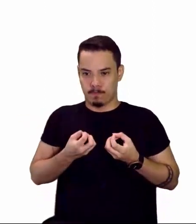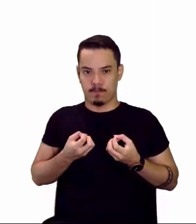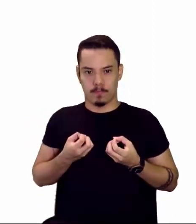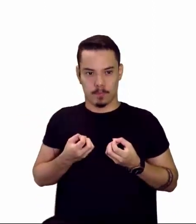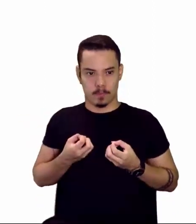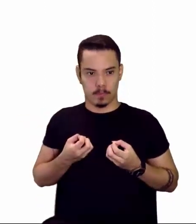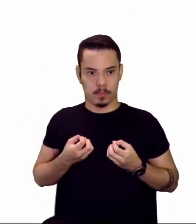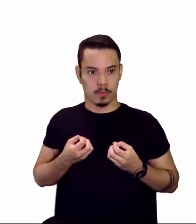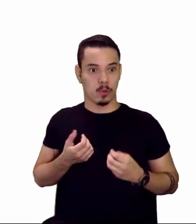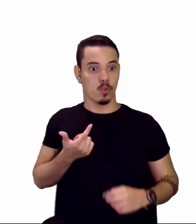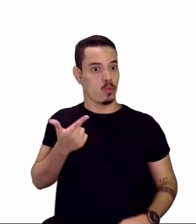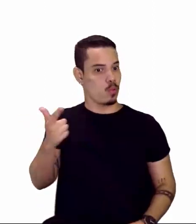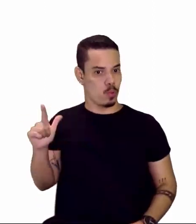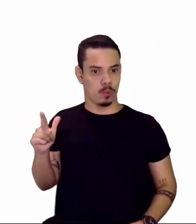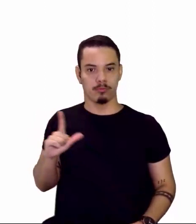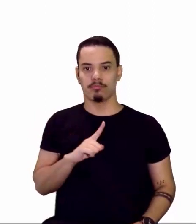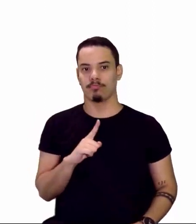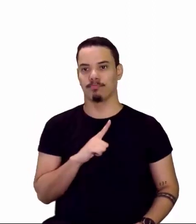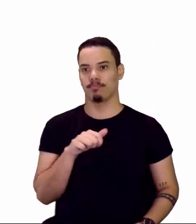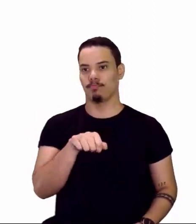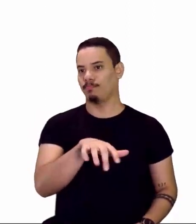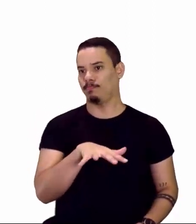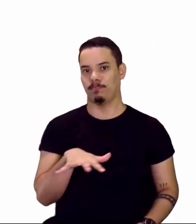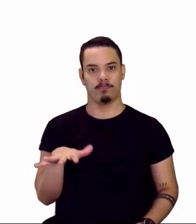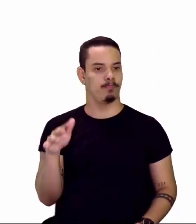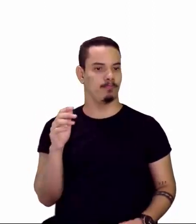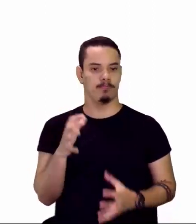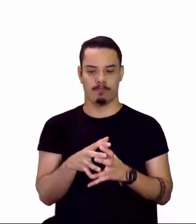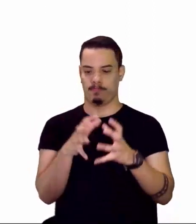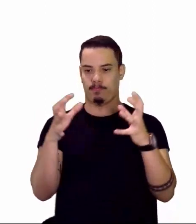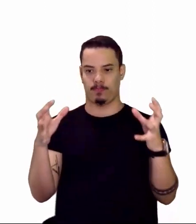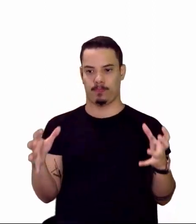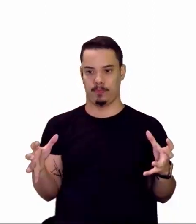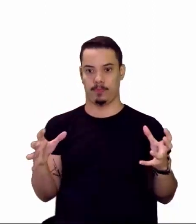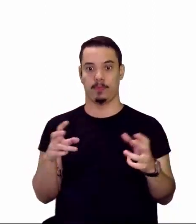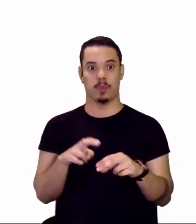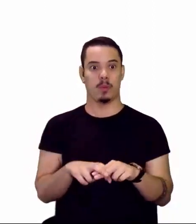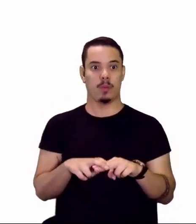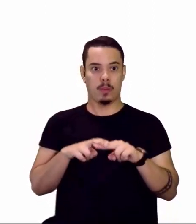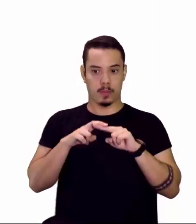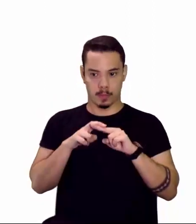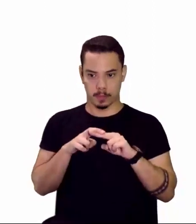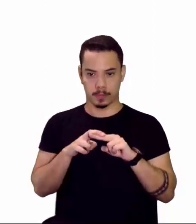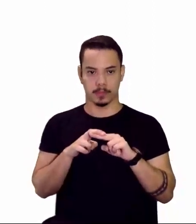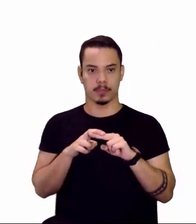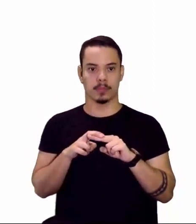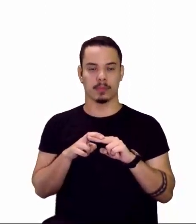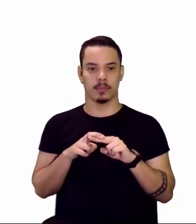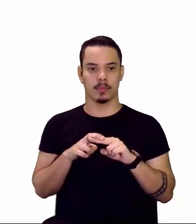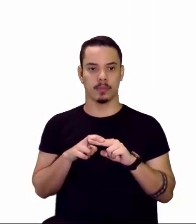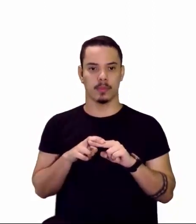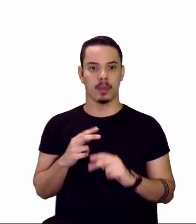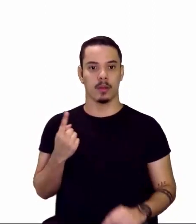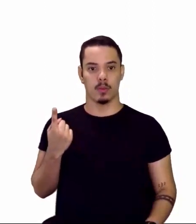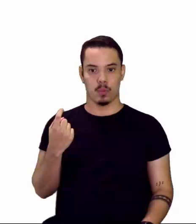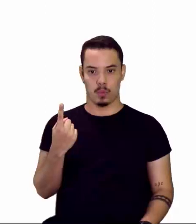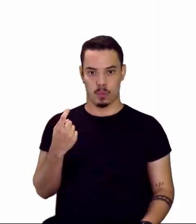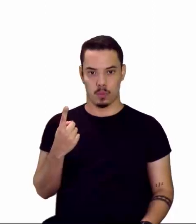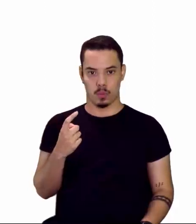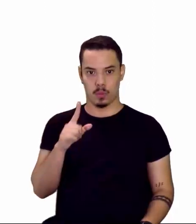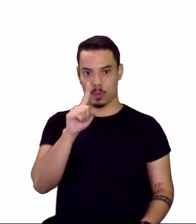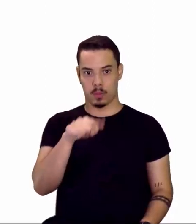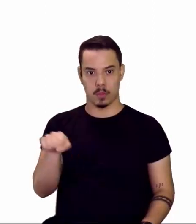octeto, o fósforo houve uma expansão do octeto. Por conta disso, a única